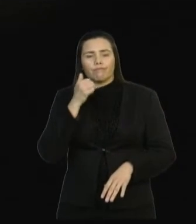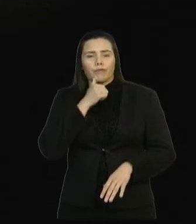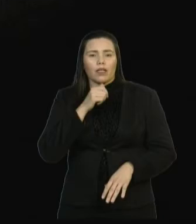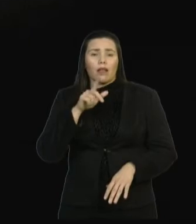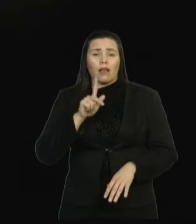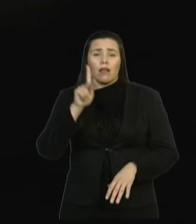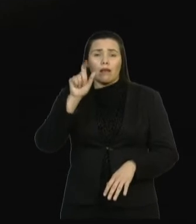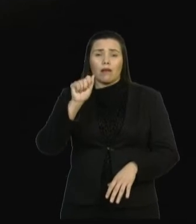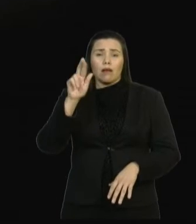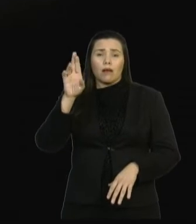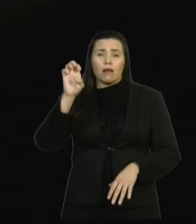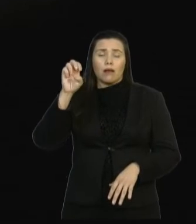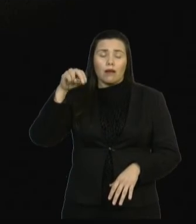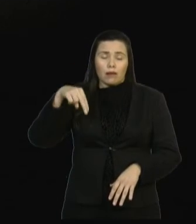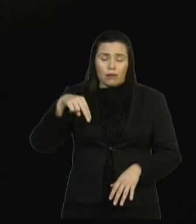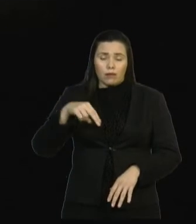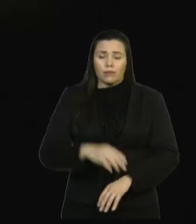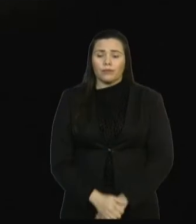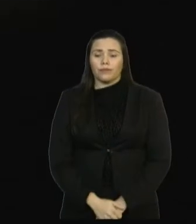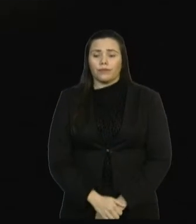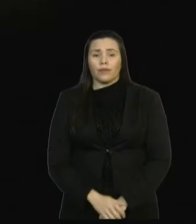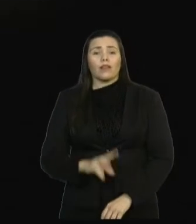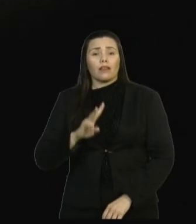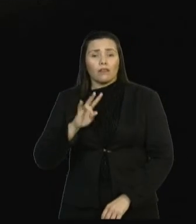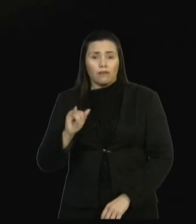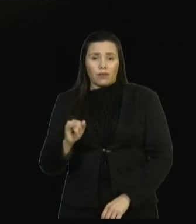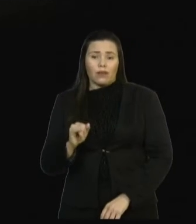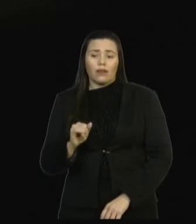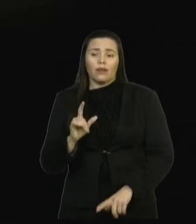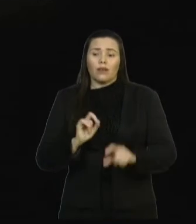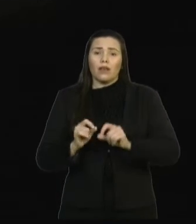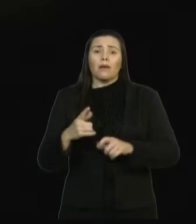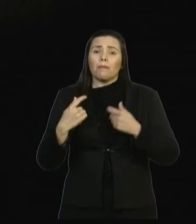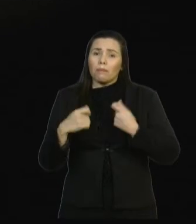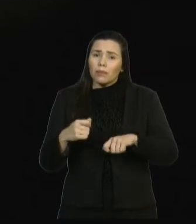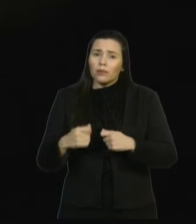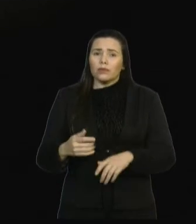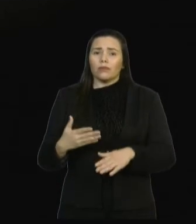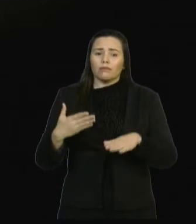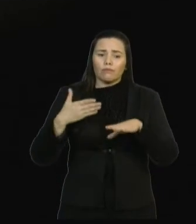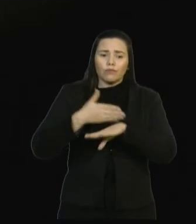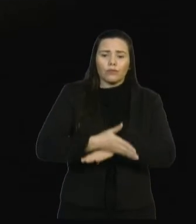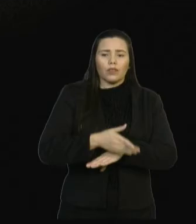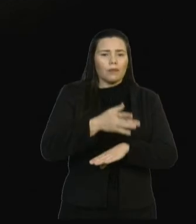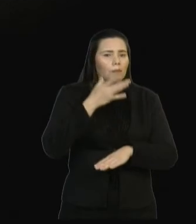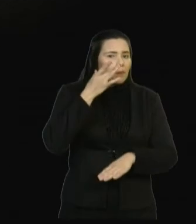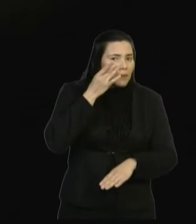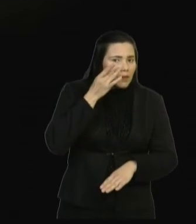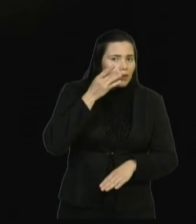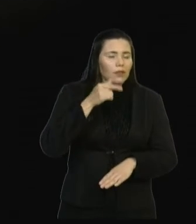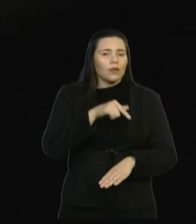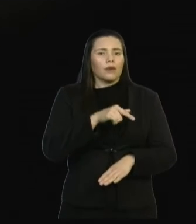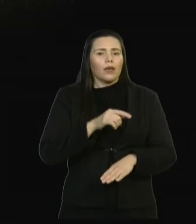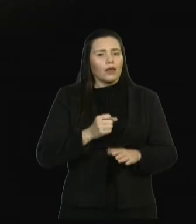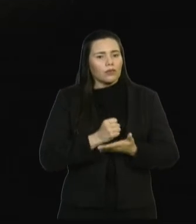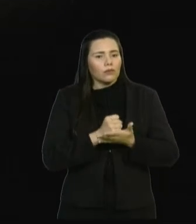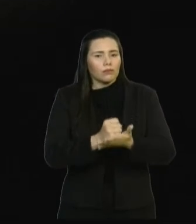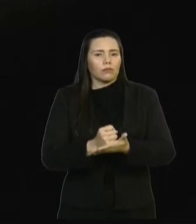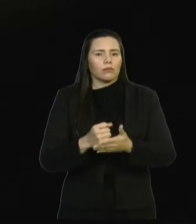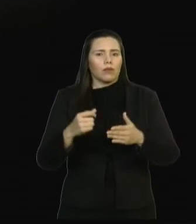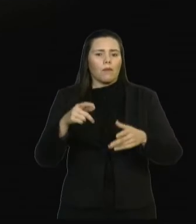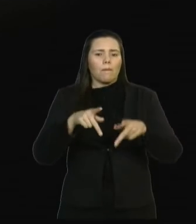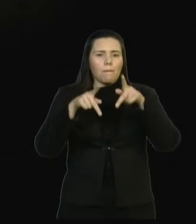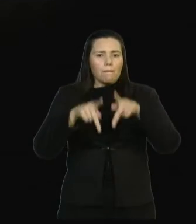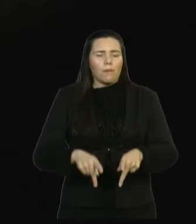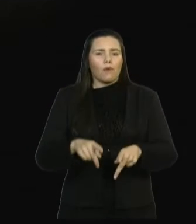fez com outros municípios, por entender a necessidade de responder as inquietações do povo da região. Dizia um prefeito, agora onde é que nós vamos